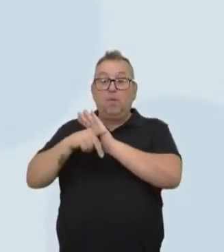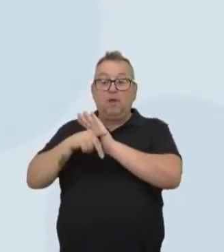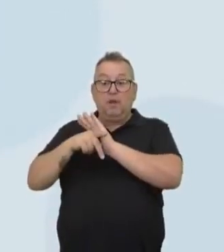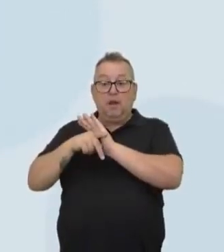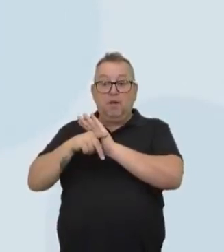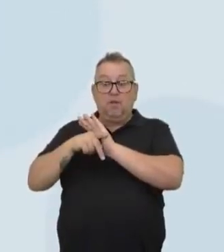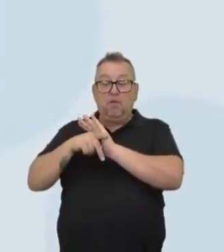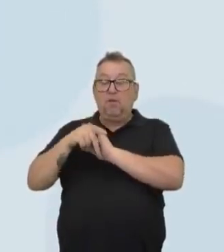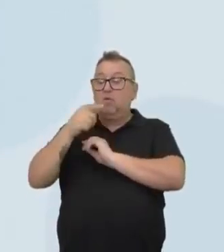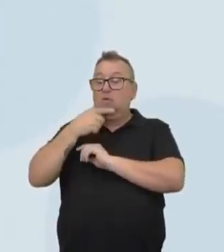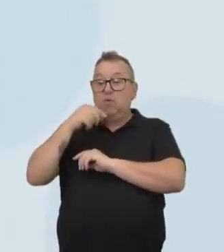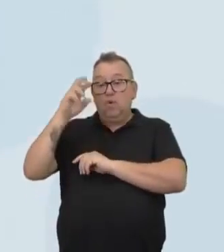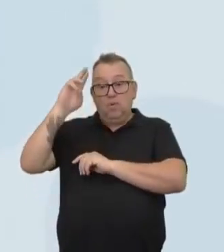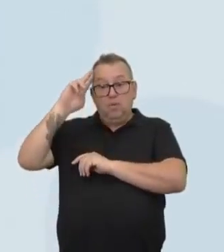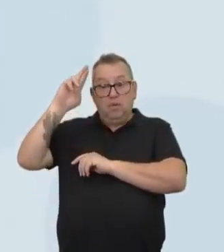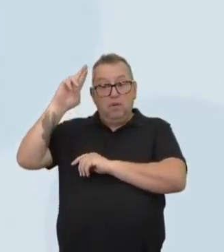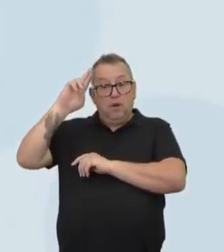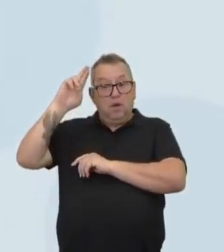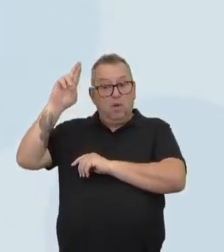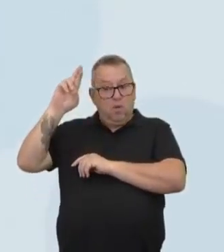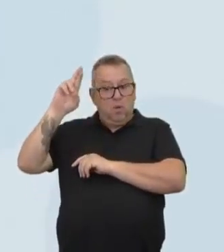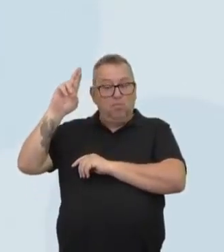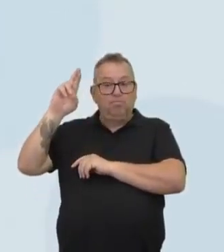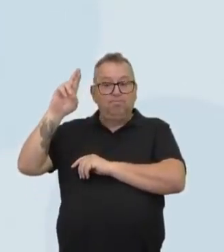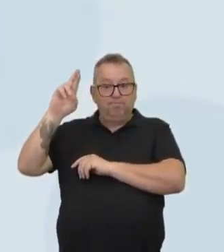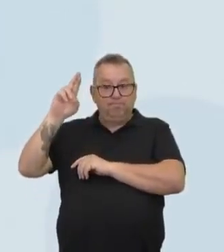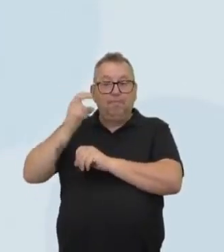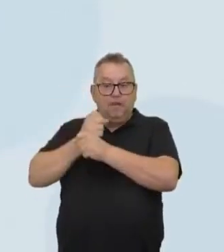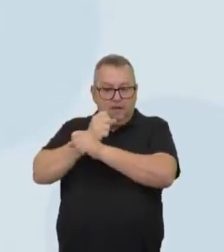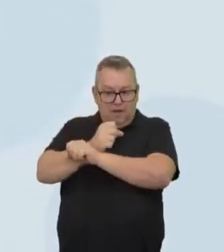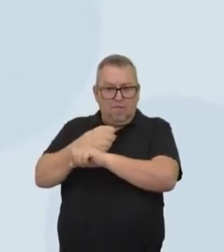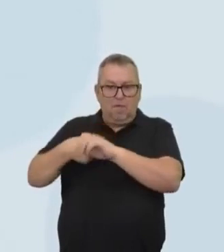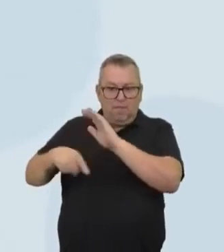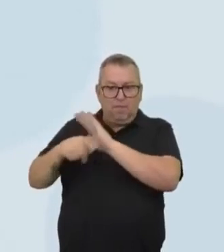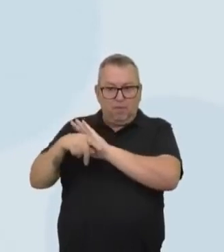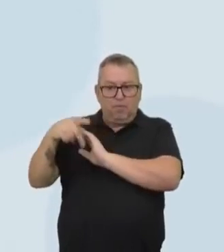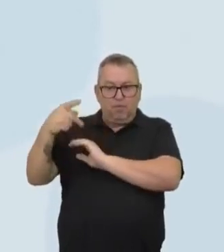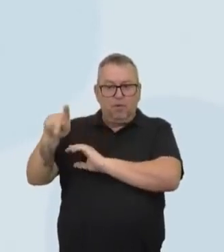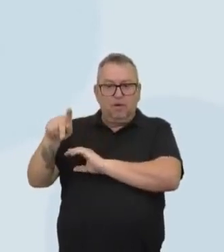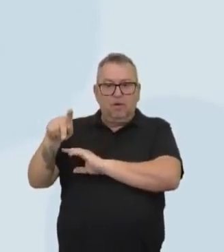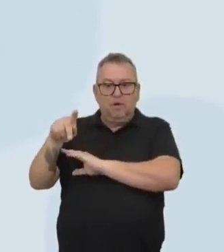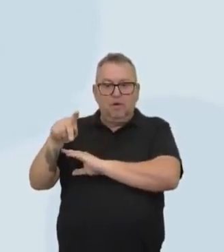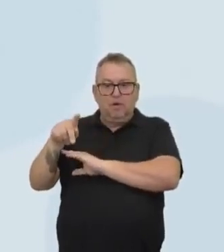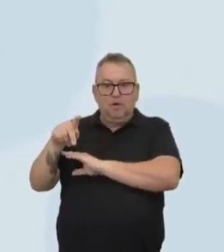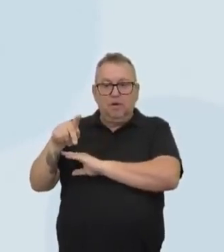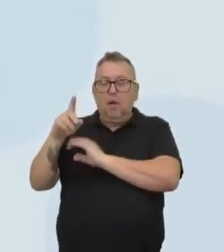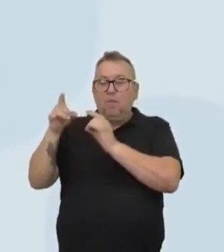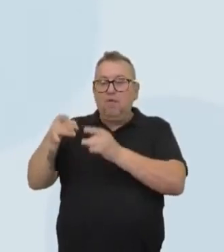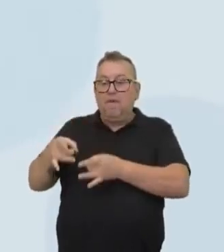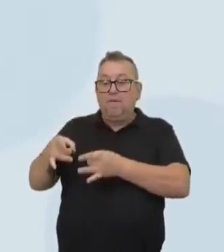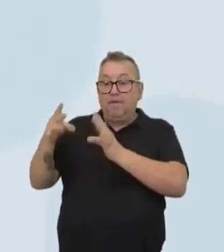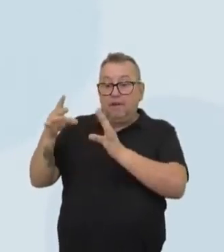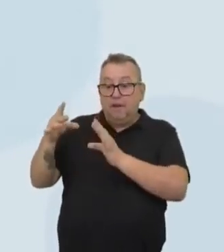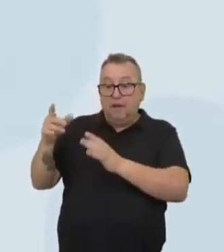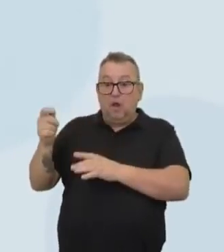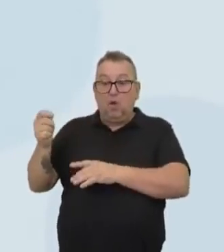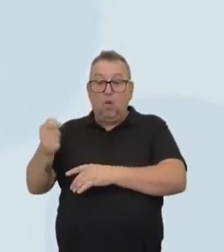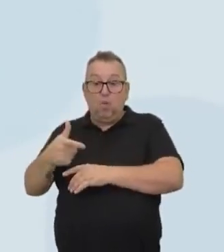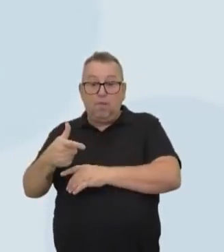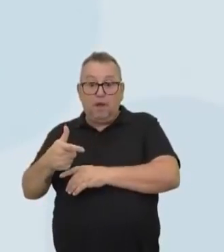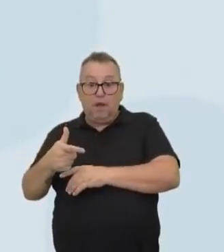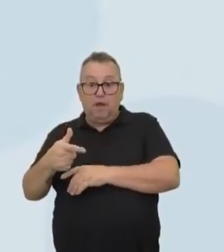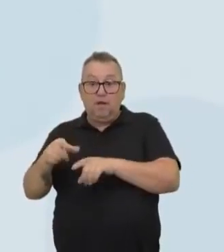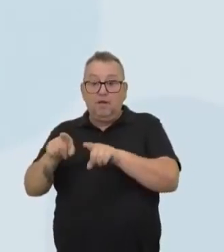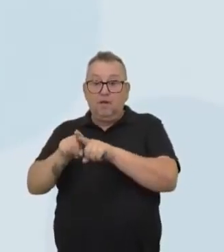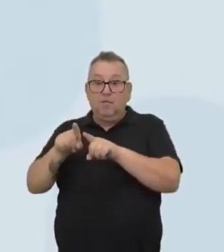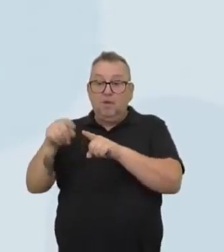senhor. Eles eram propriedades do seu senhor. Podiam ser vendidos e comprados. Podiam ser